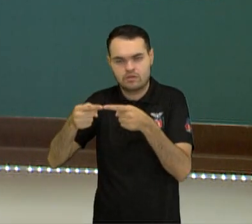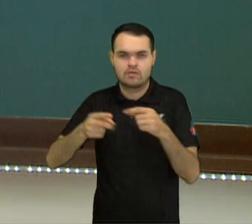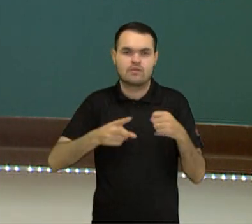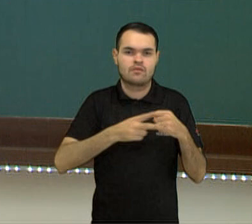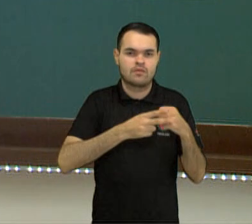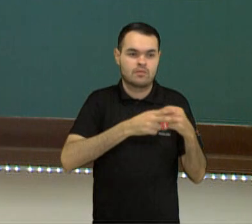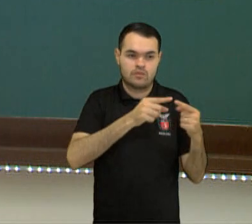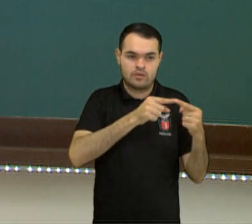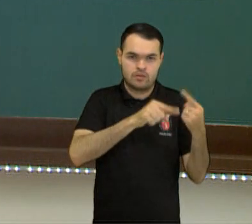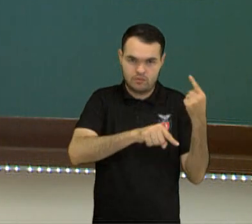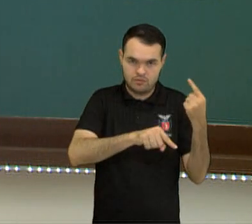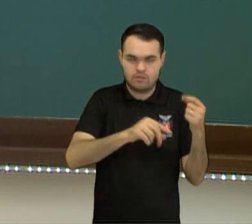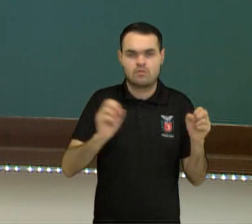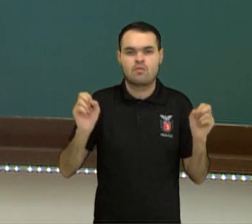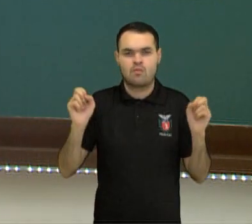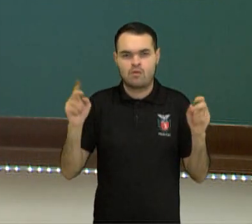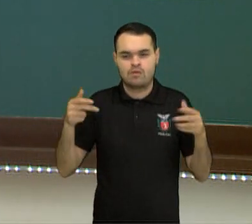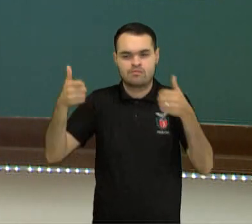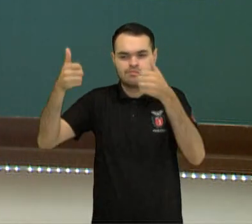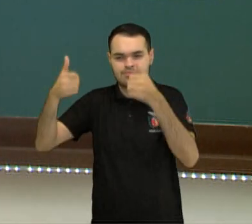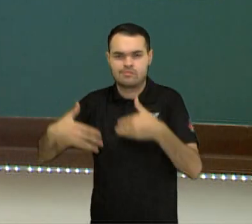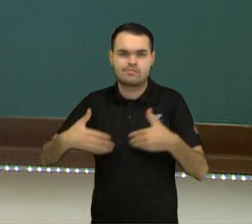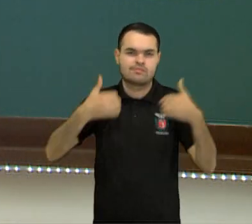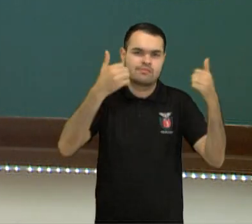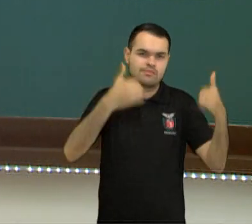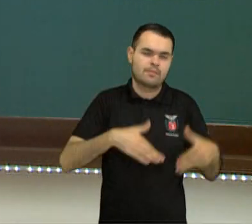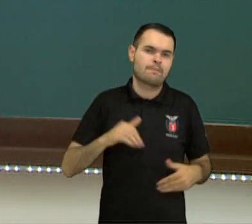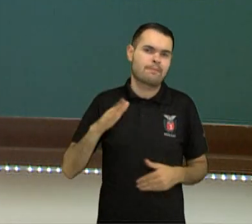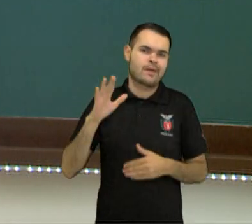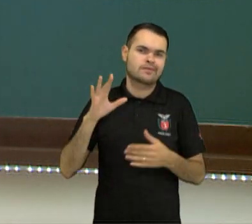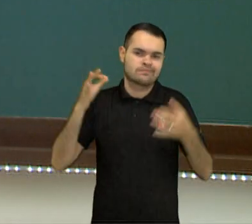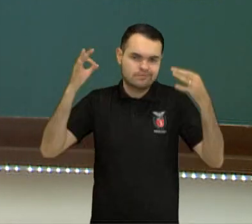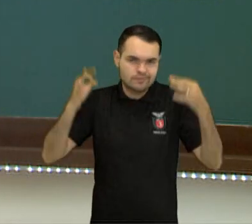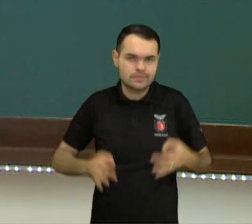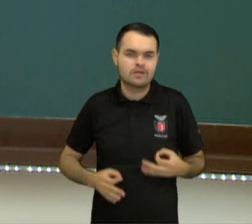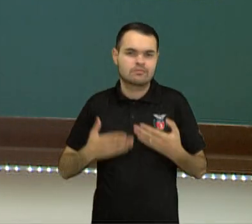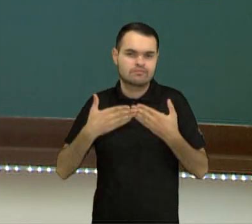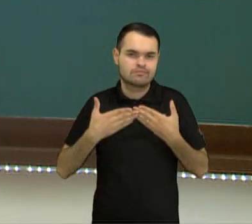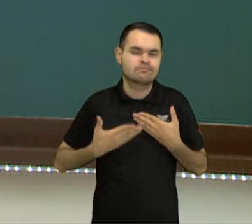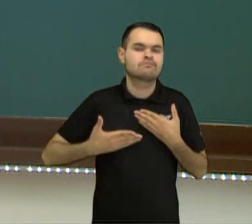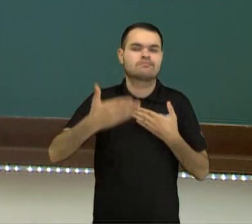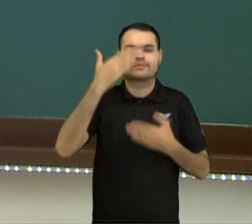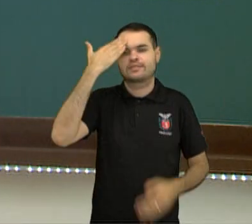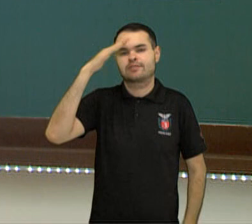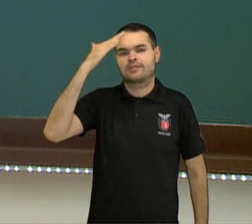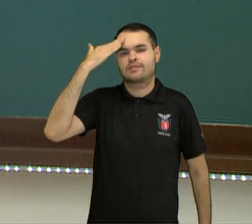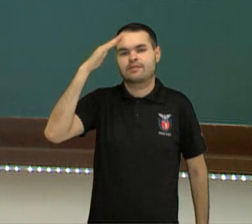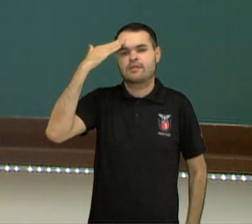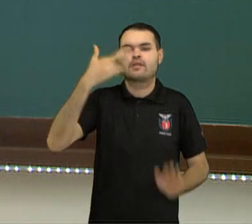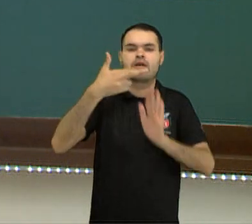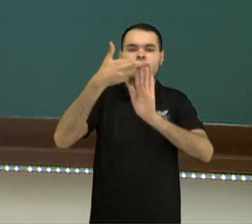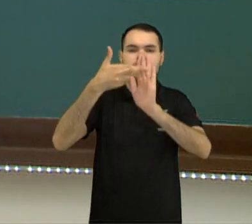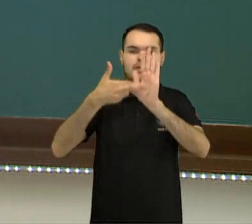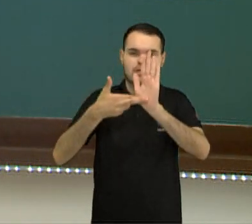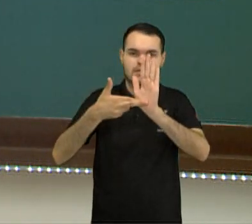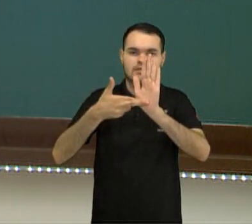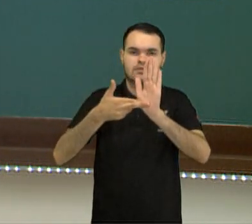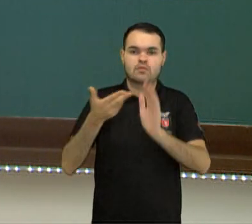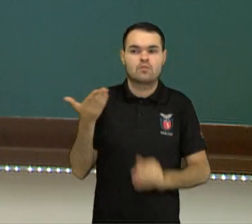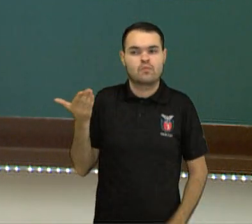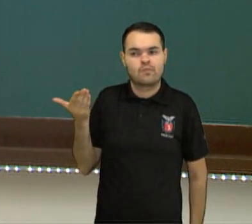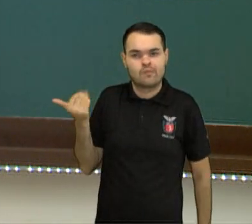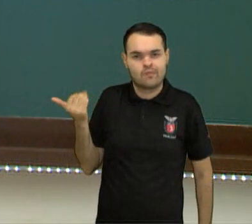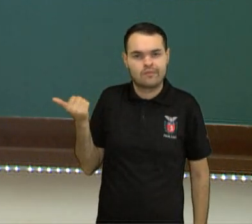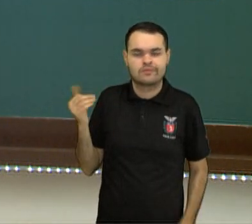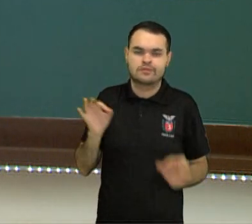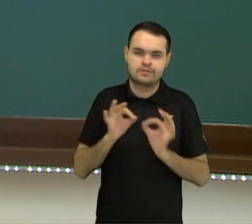definir de forma mais assertiva, eu diria, sobre as regras do Simple Past,